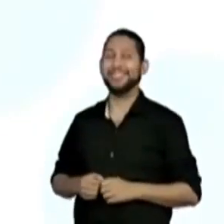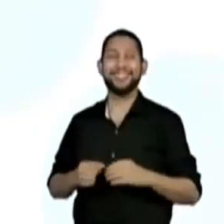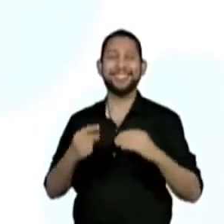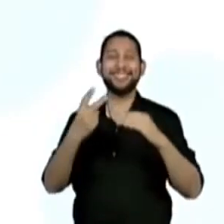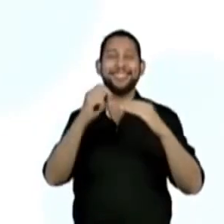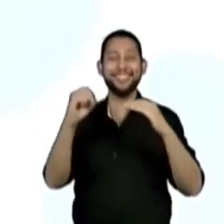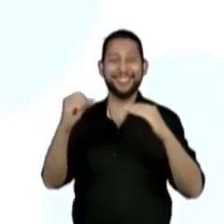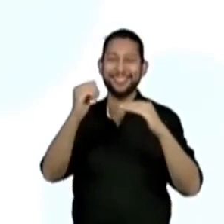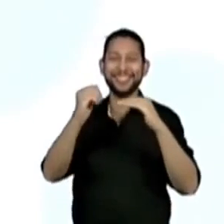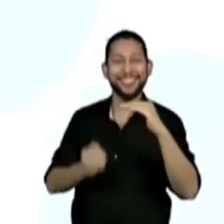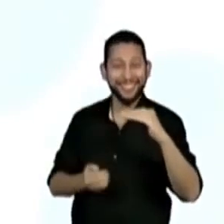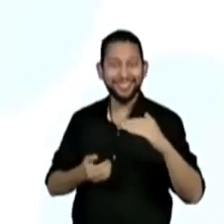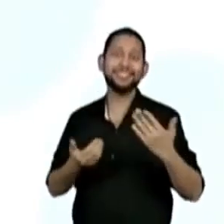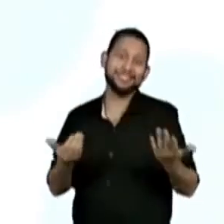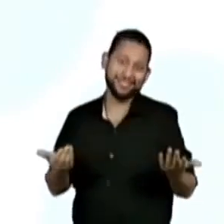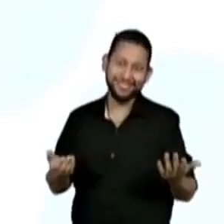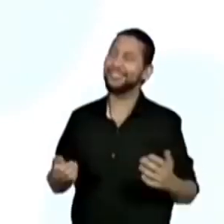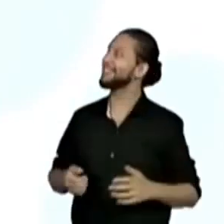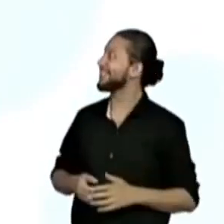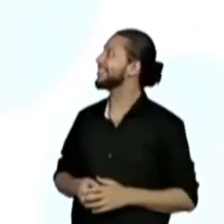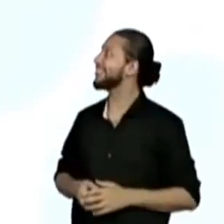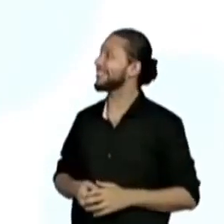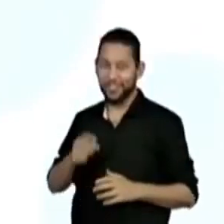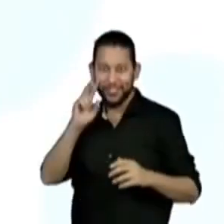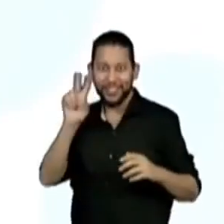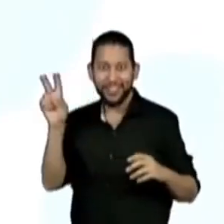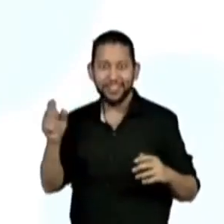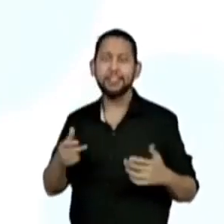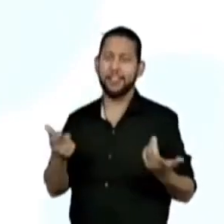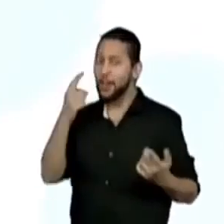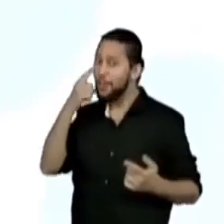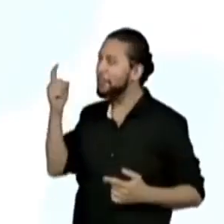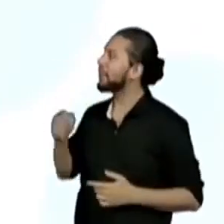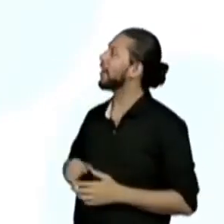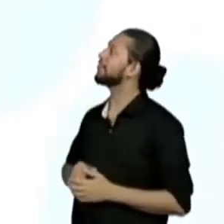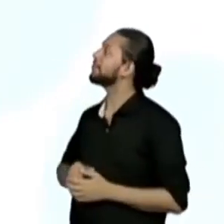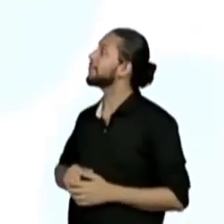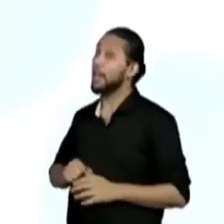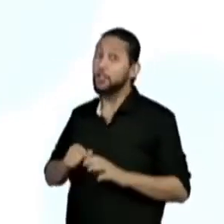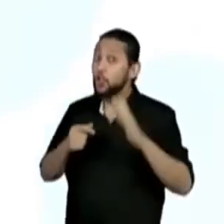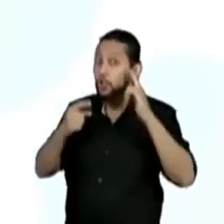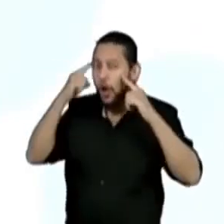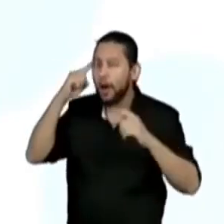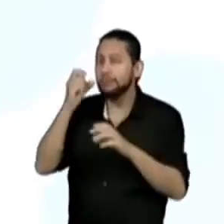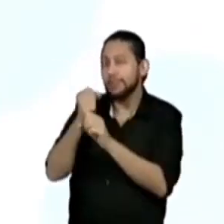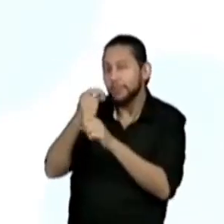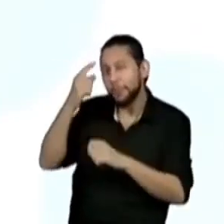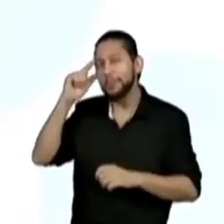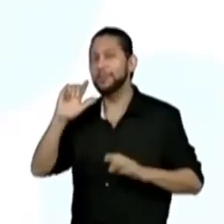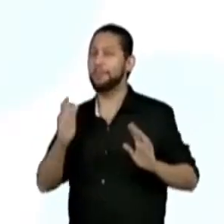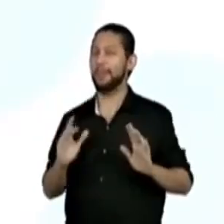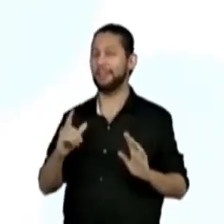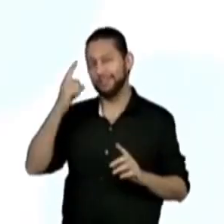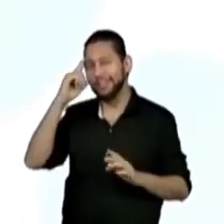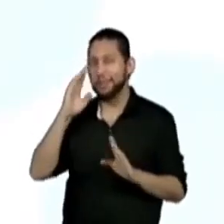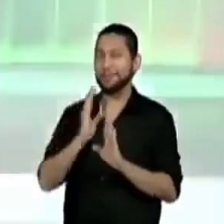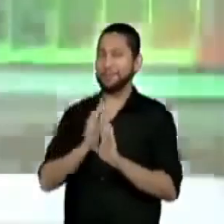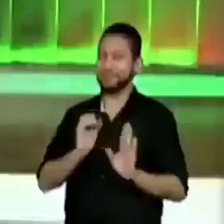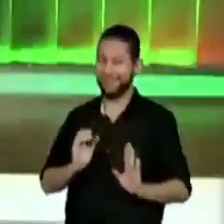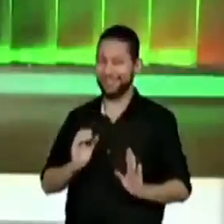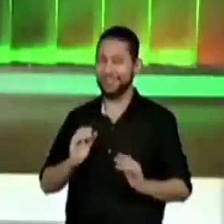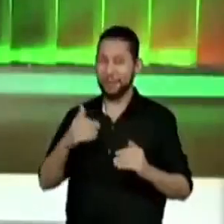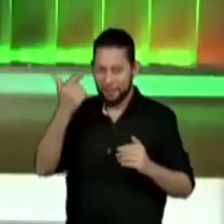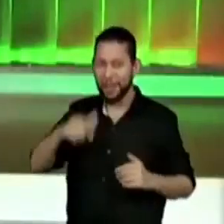de 200 Ok até aí vamos lá a gente só estimou por enquanto ok vamos